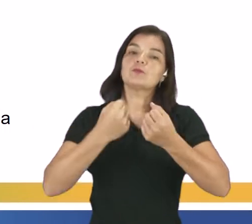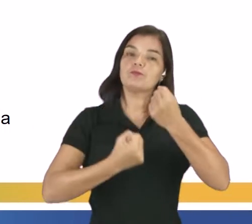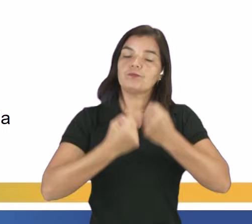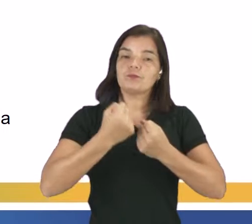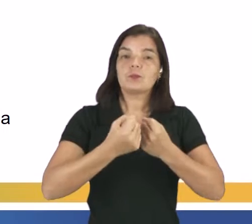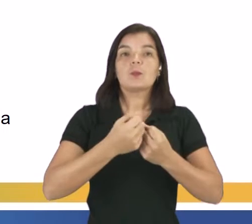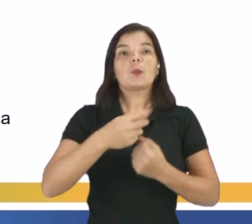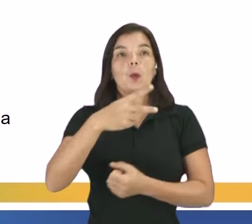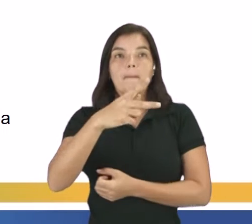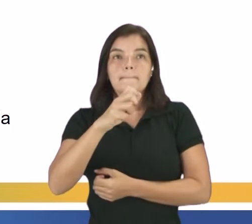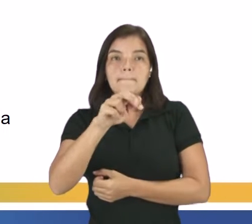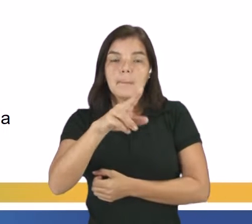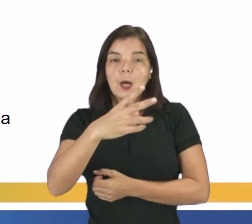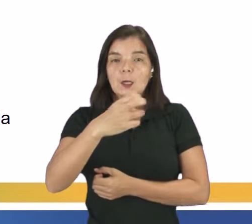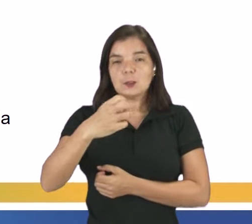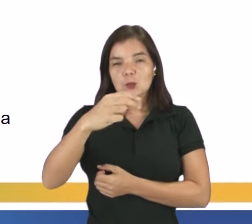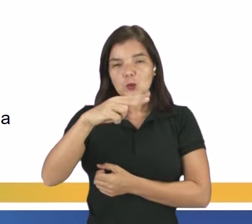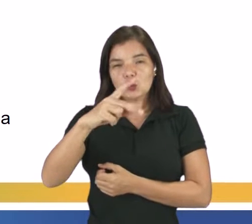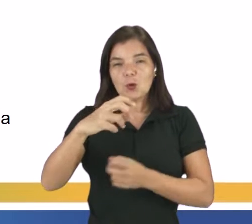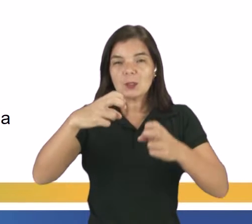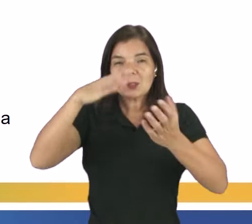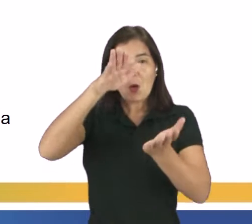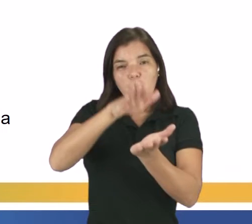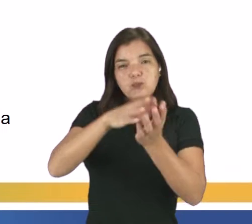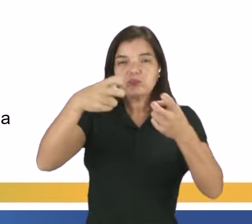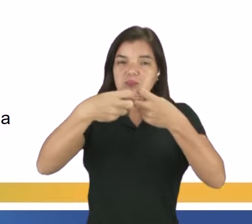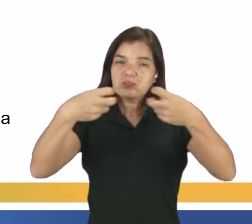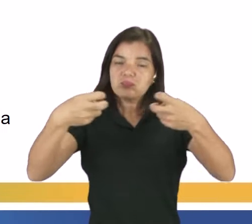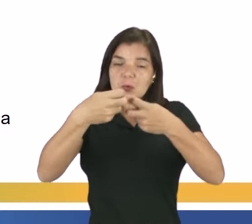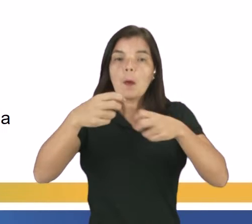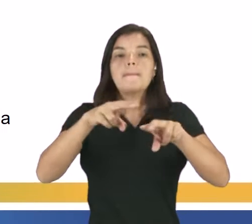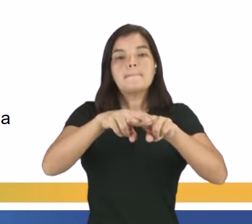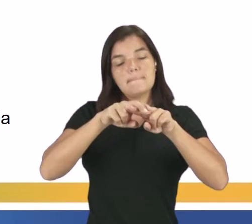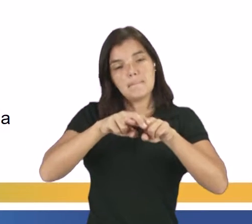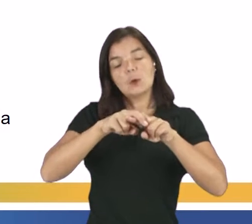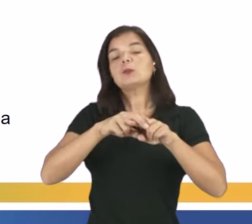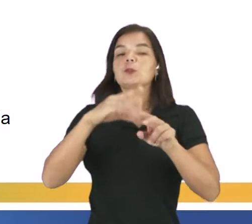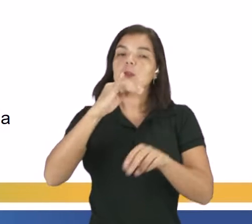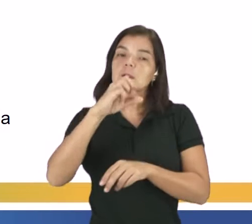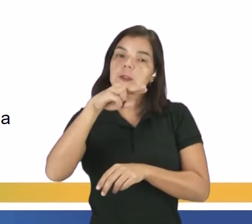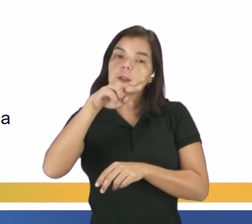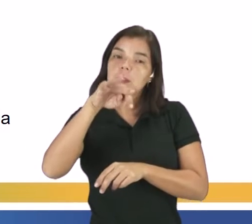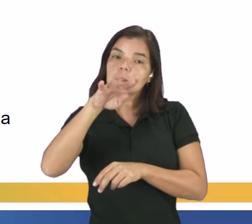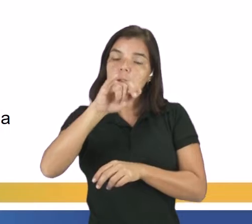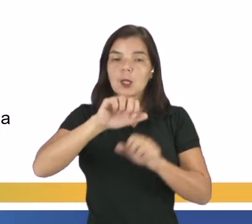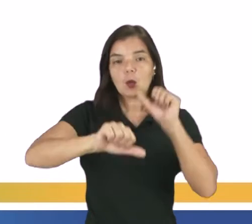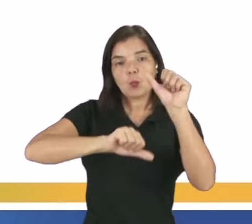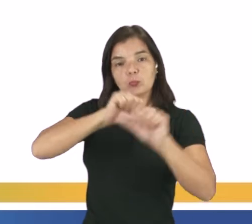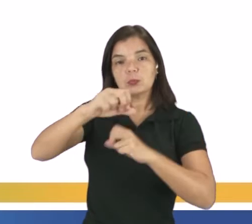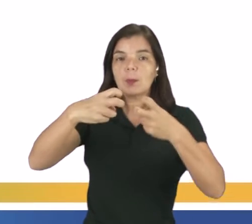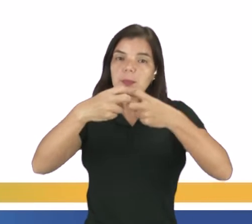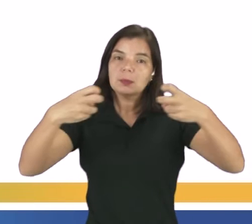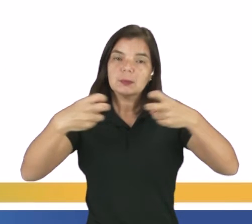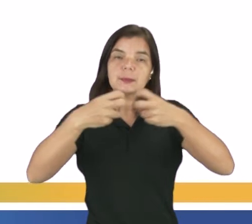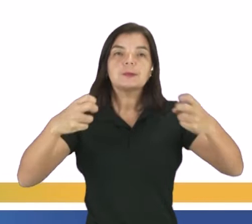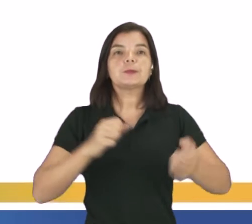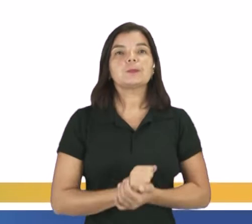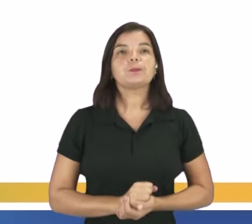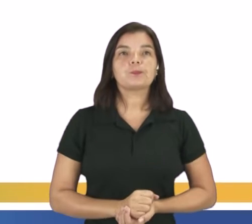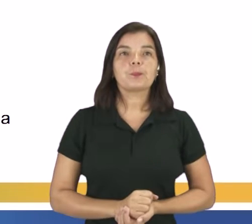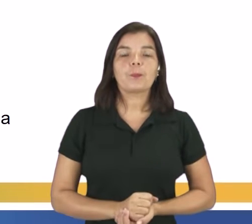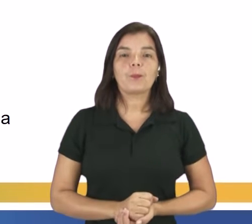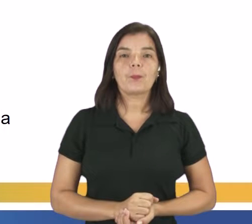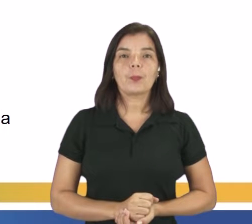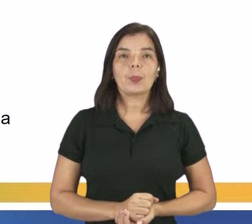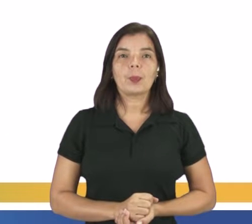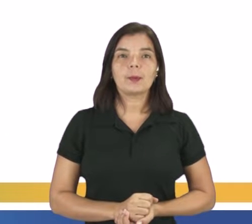Os para-choques são elásticos e por isso conseguem transformar energia cinética em elástica.